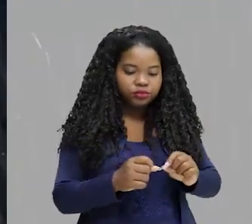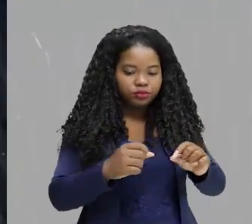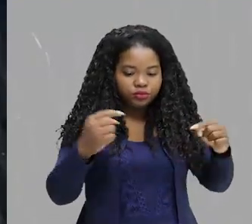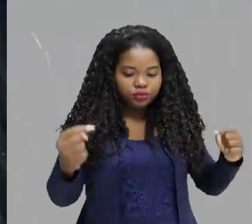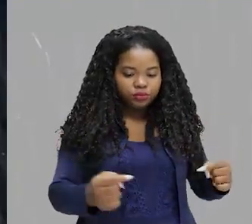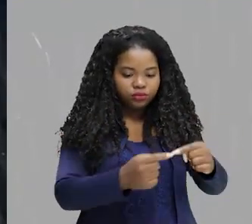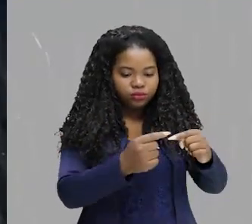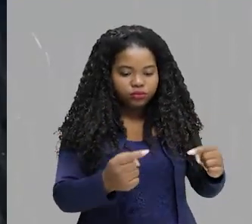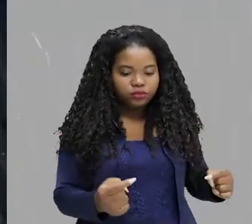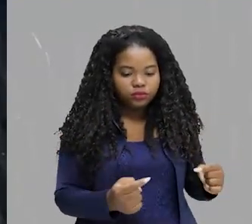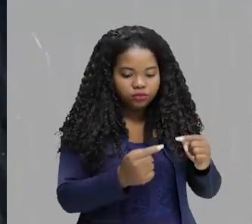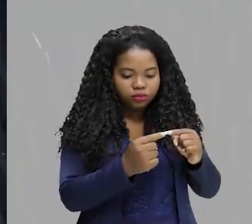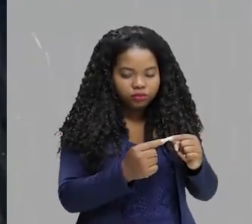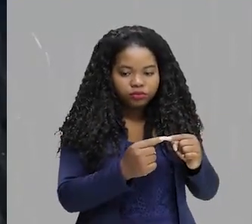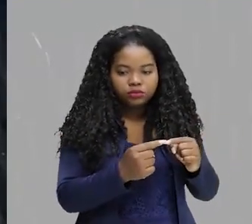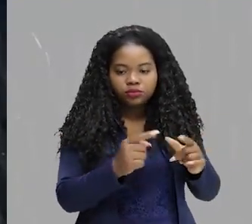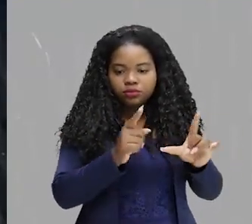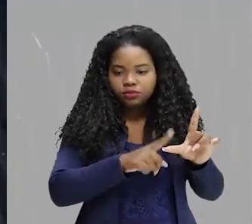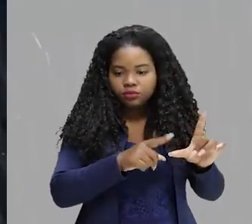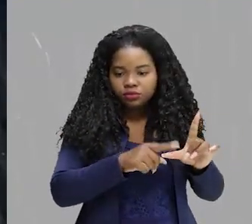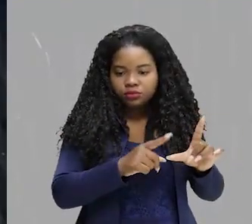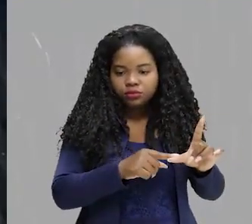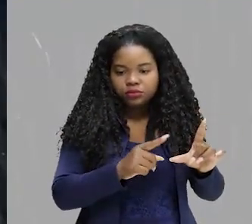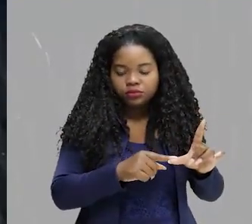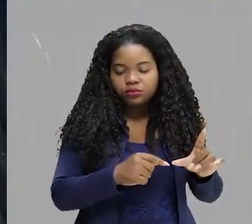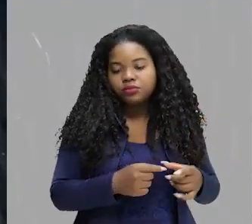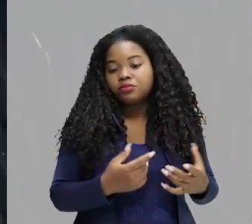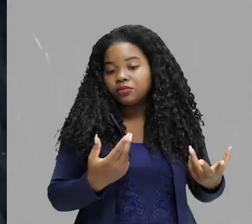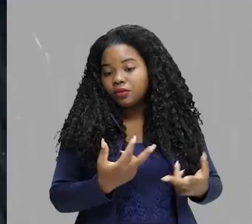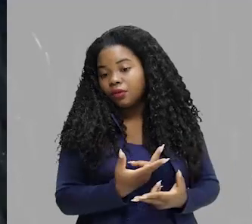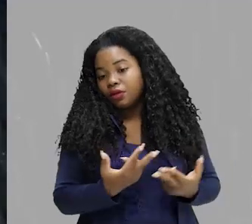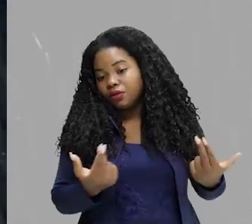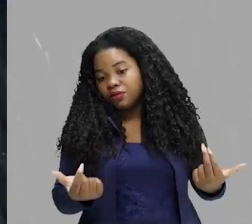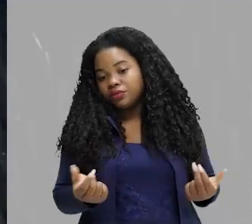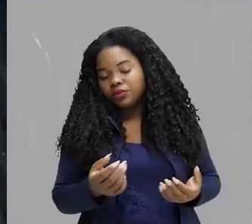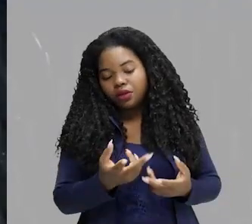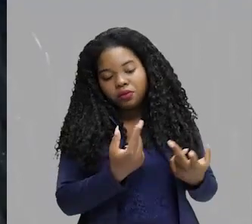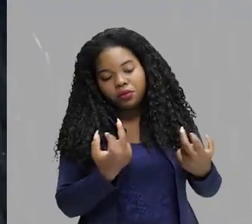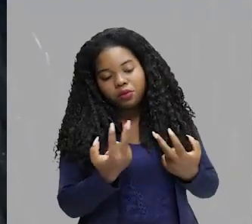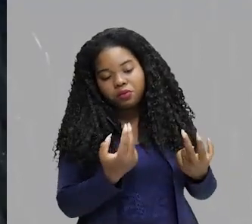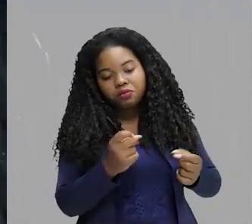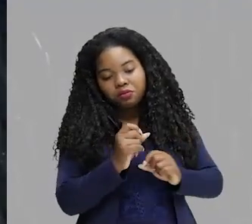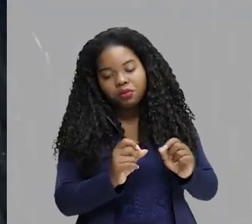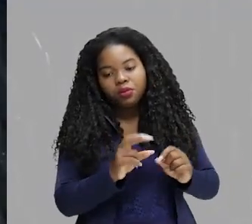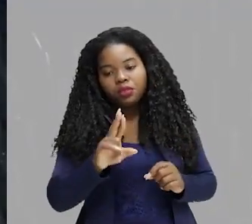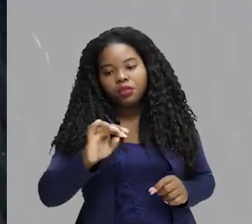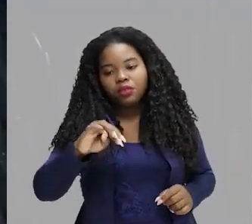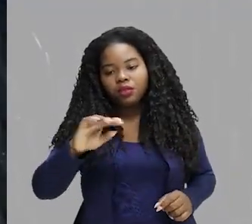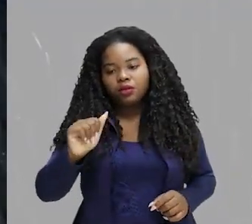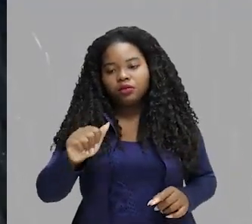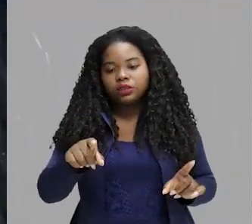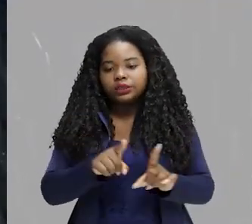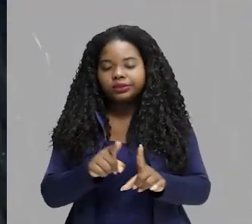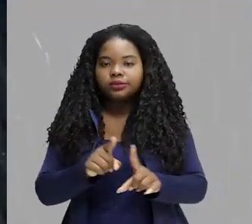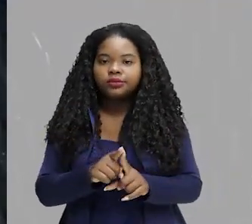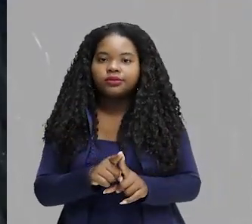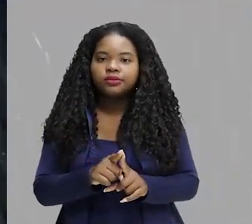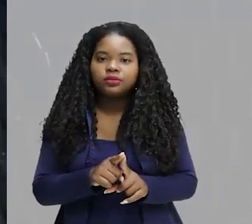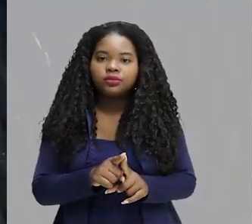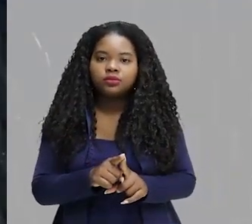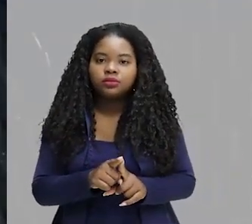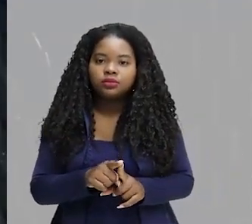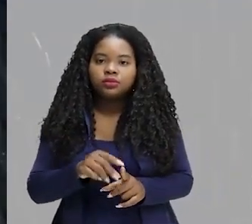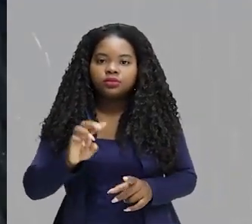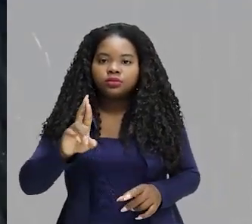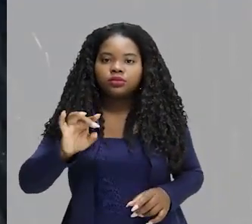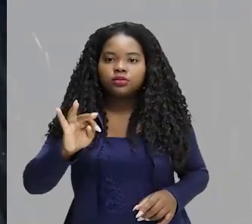encaixar a letra em uma melodia, muitas vezes é observado a questão da rima e, com certeza, a questão